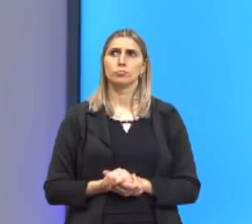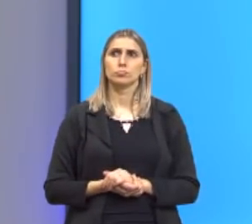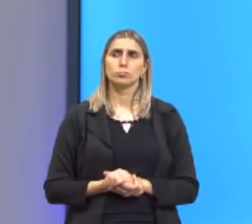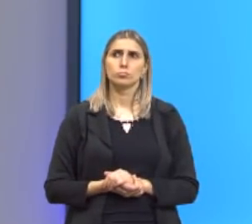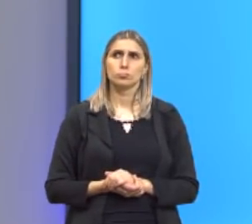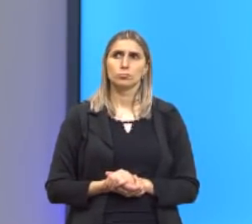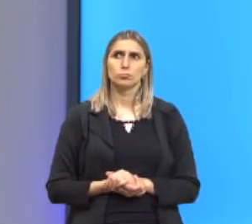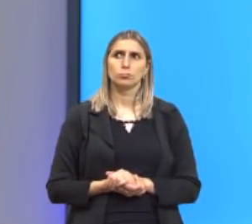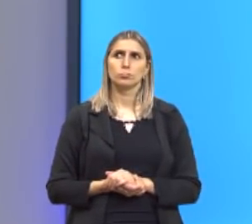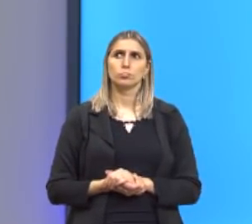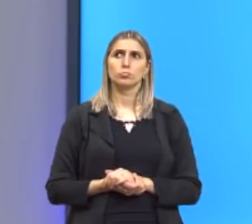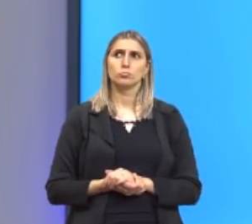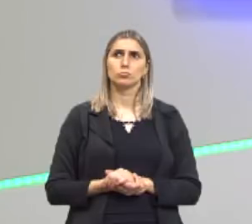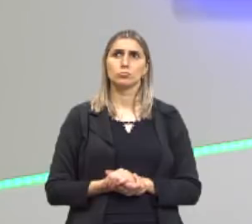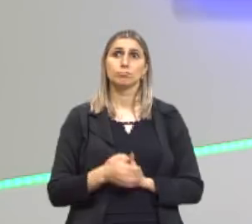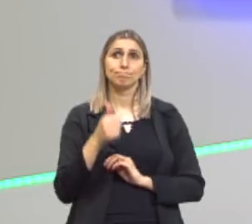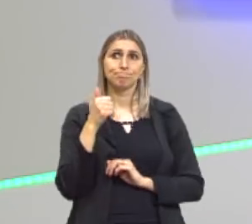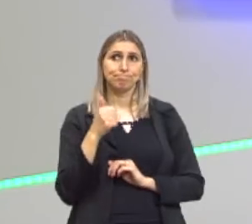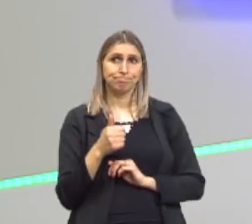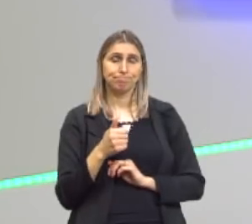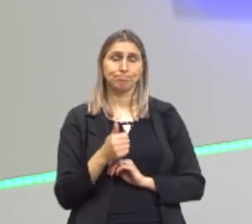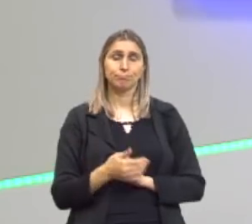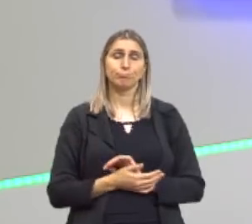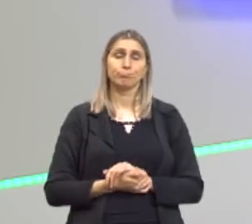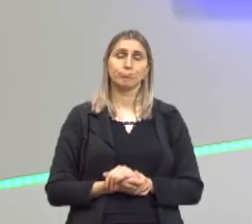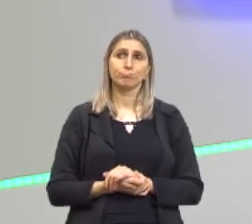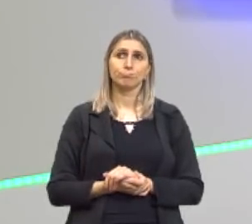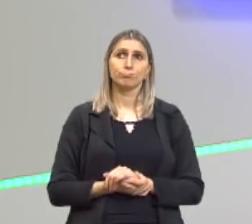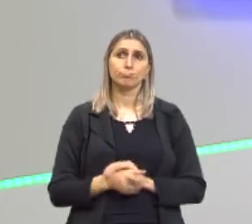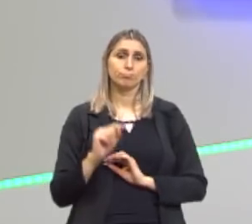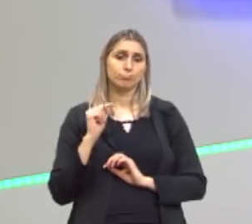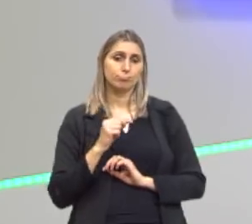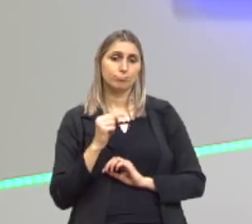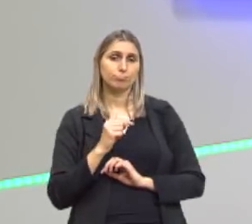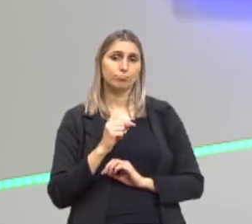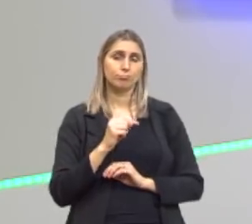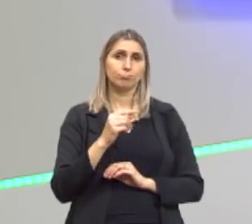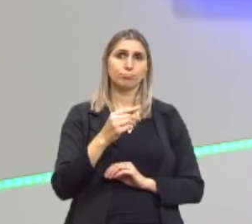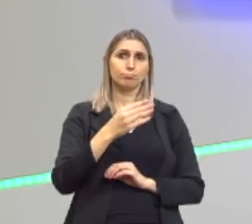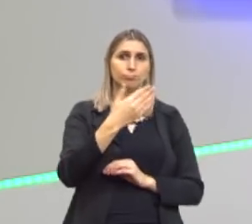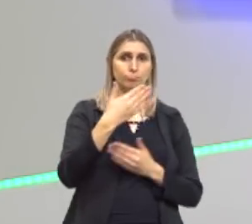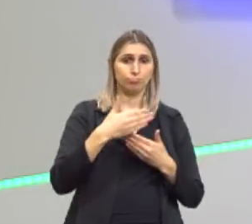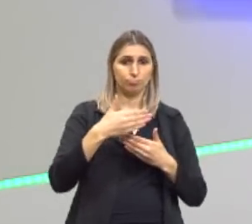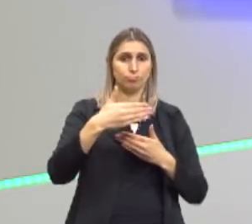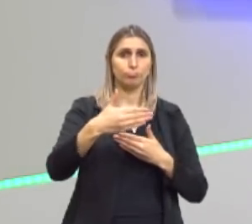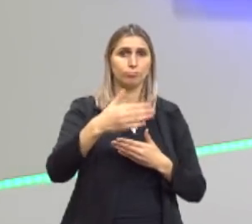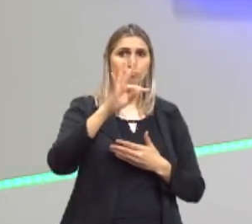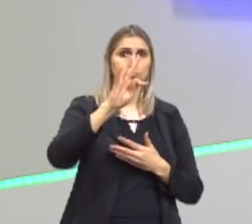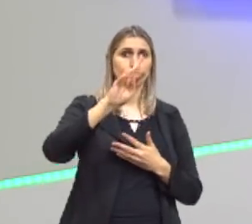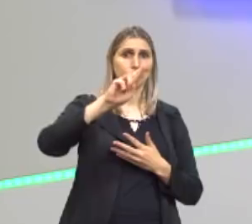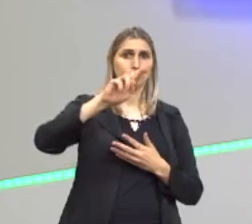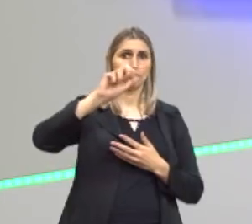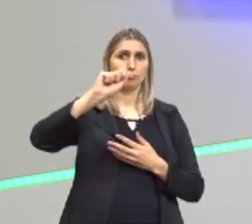a velocidade do espelho, certo? Então, essa parte de translação do espelho.